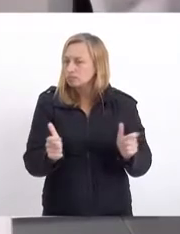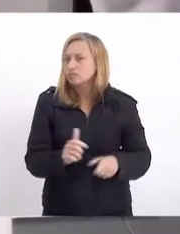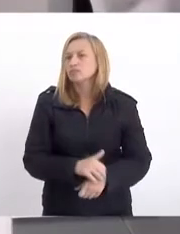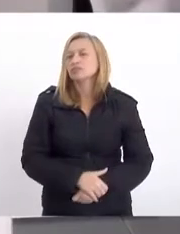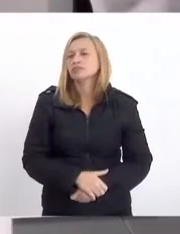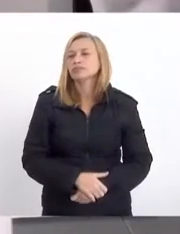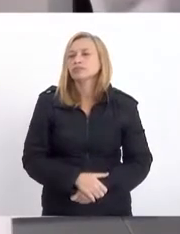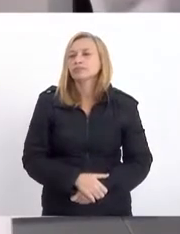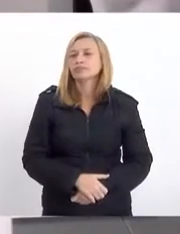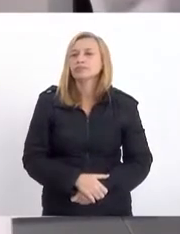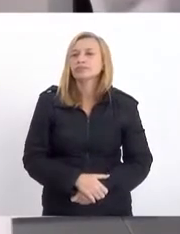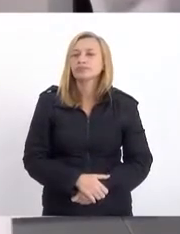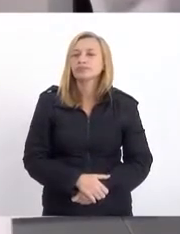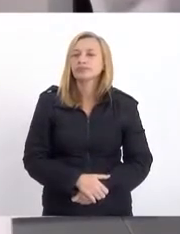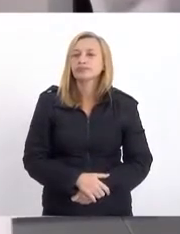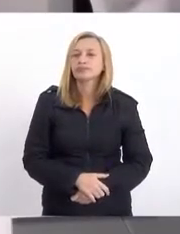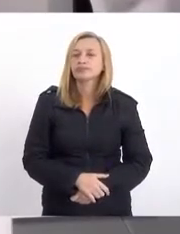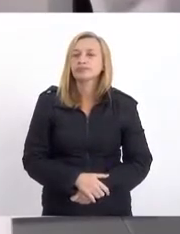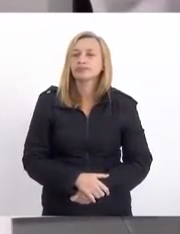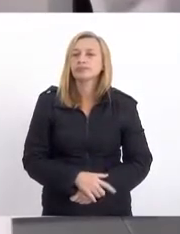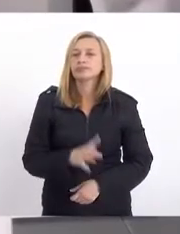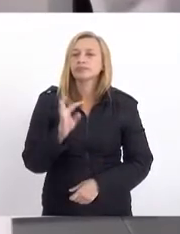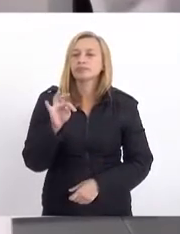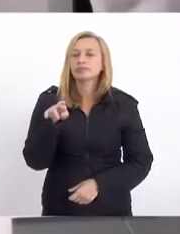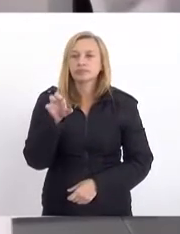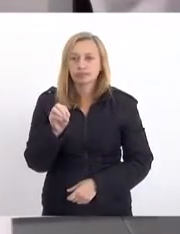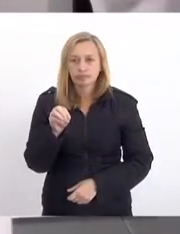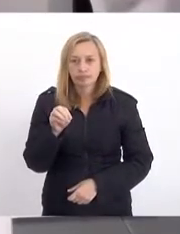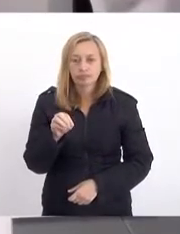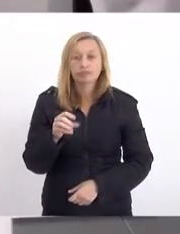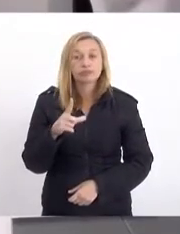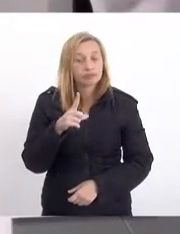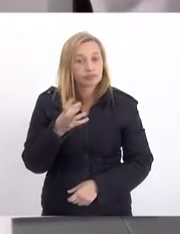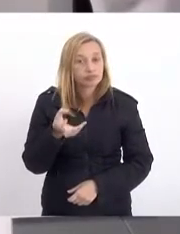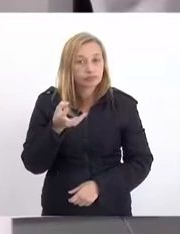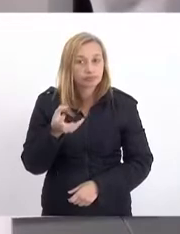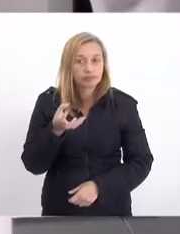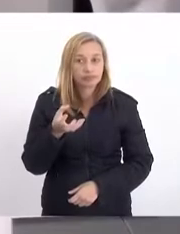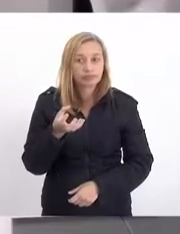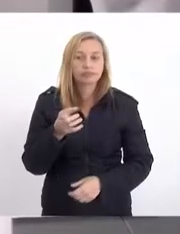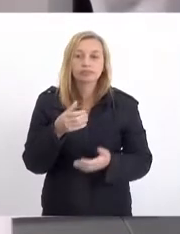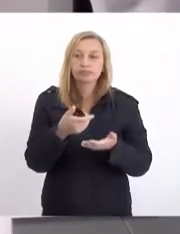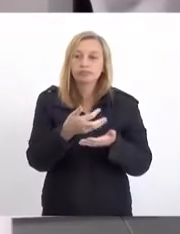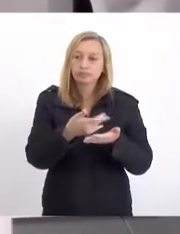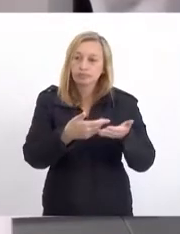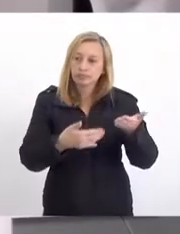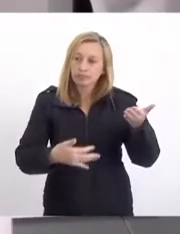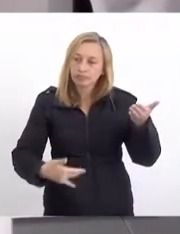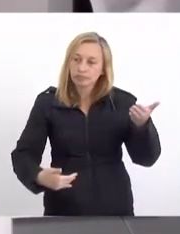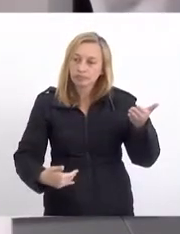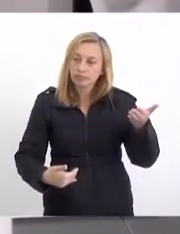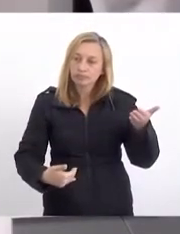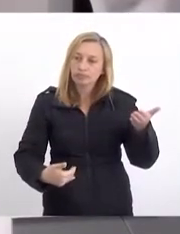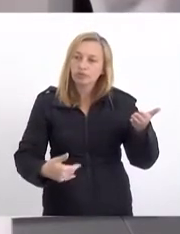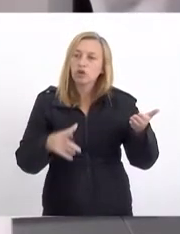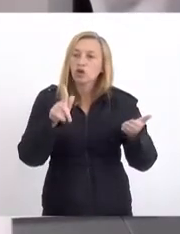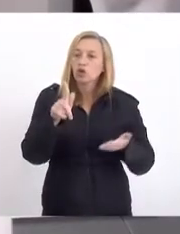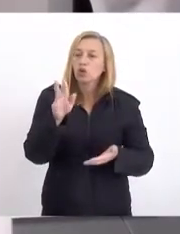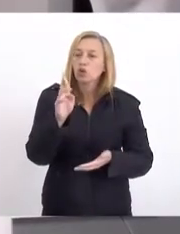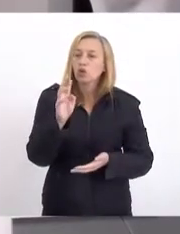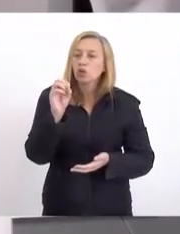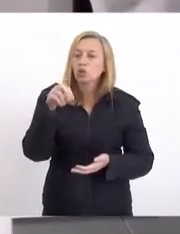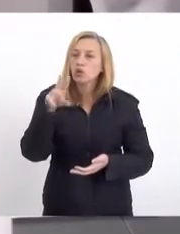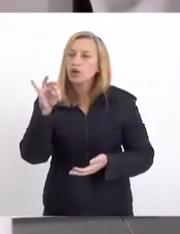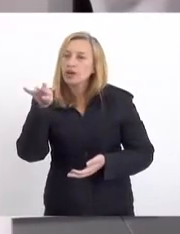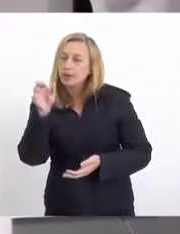de um caráter mais genérico, nós vamos querer o cronograma de implantação. O que é isso? Quando se